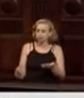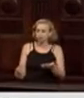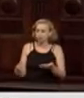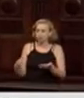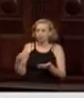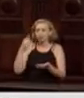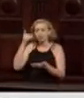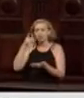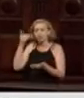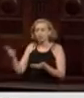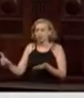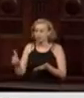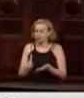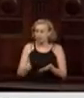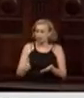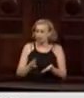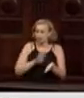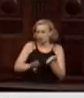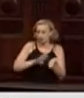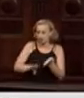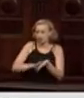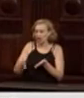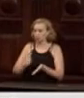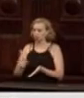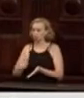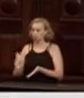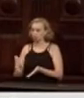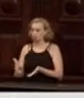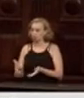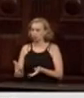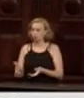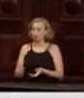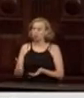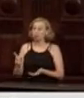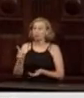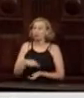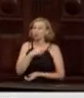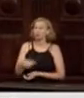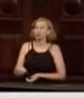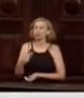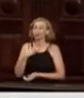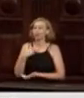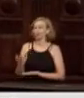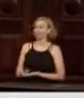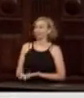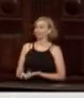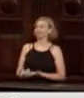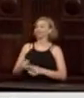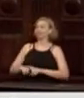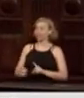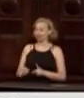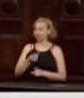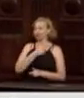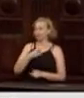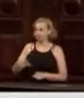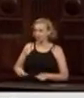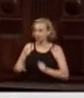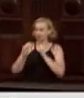parlamentares vieram e retiraram as assinaturas, o que é proibido pelo regimento. Mas a presidência da